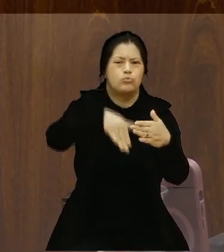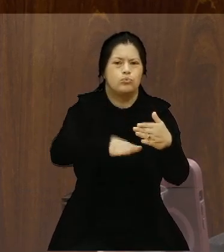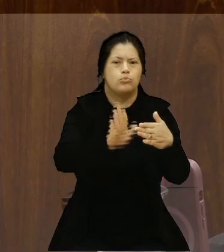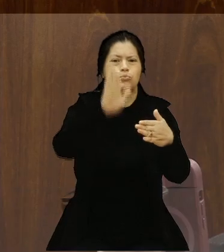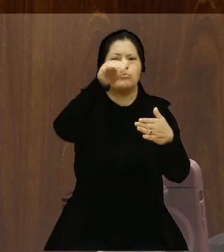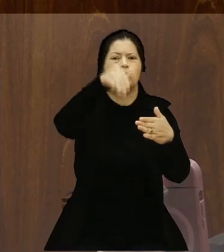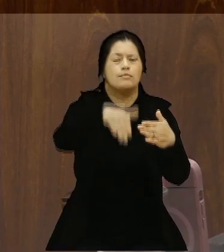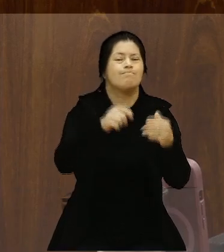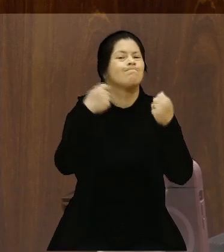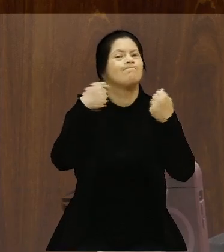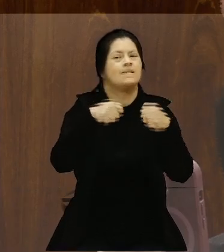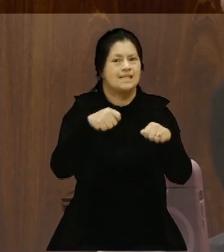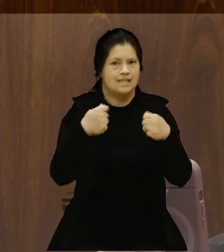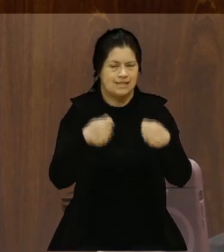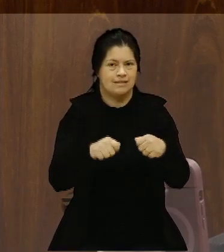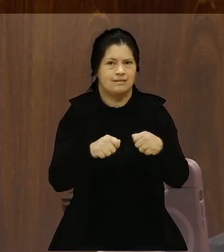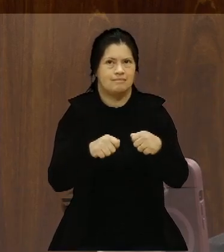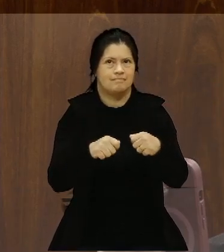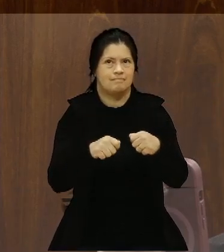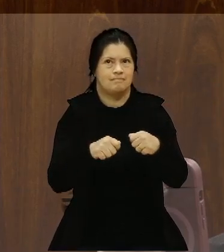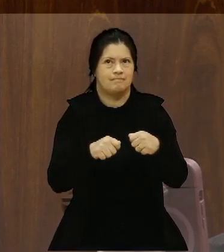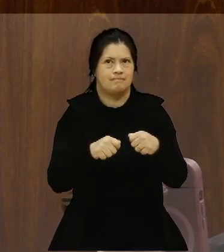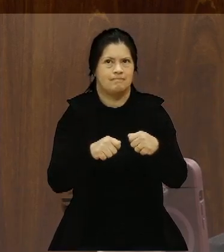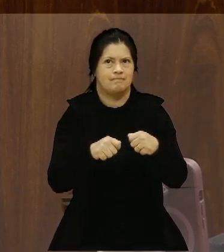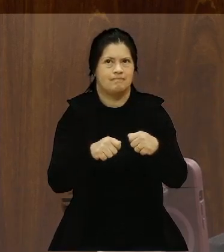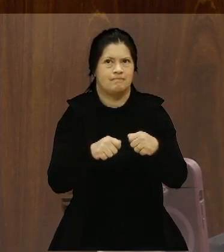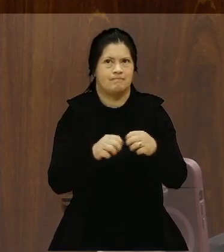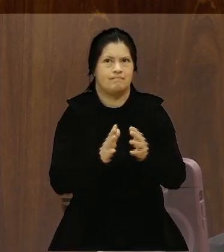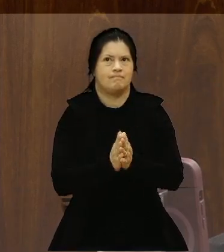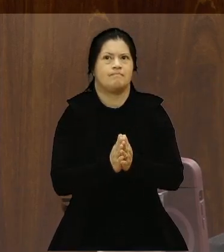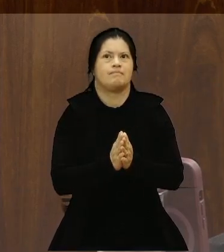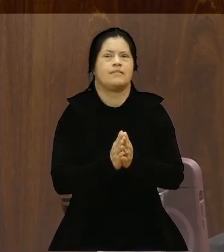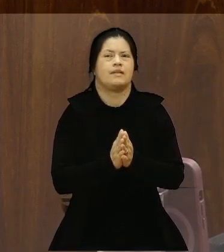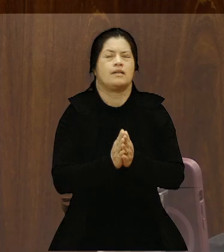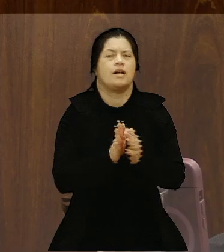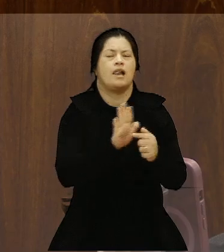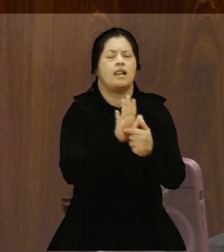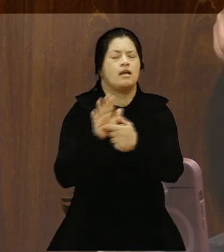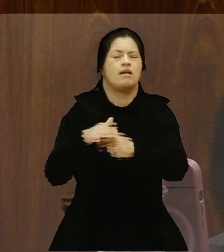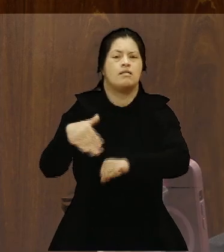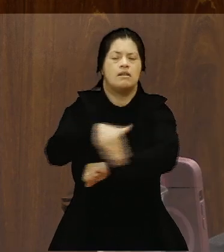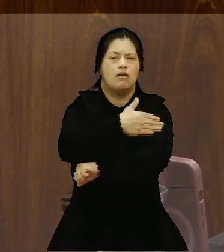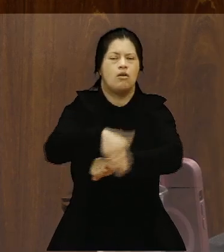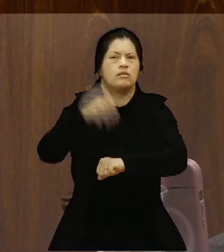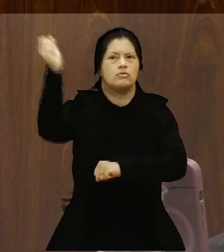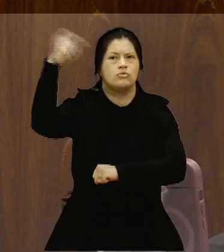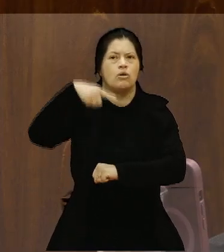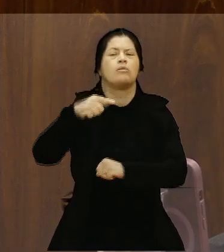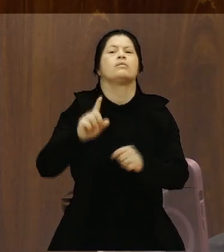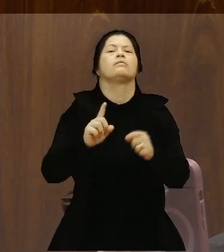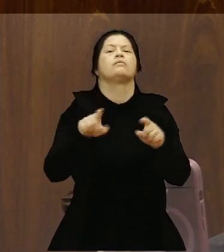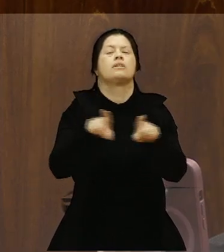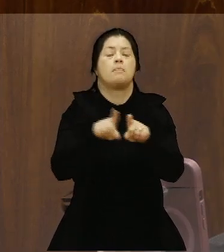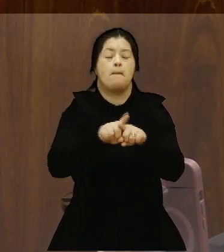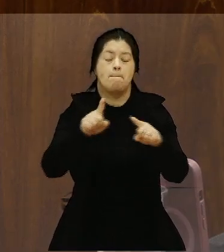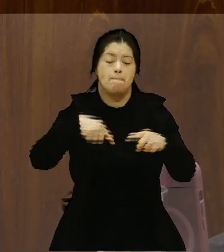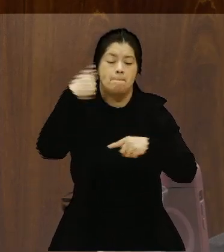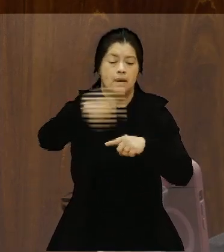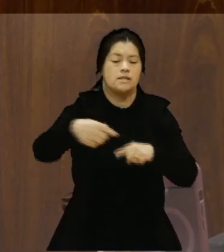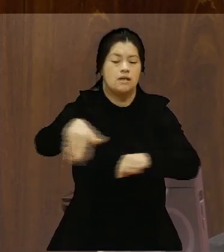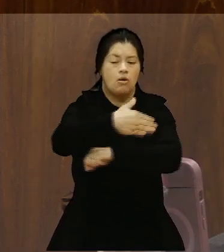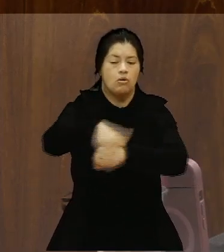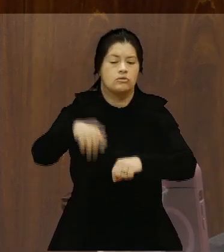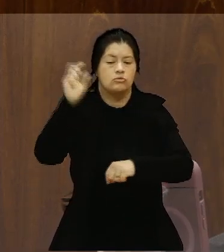que também é ali pela Rota do Sol, também passa a Rota do Sol, ali é